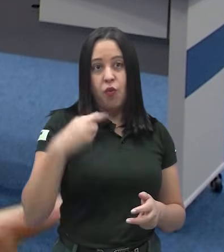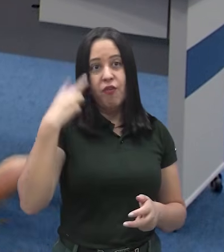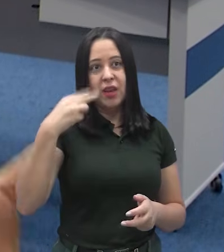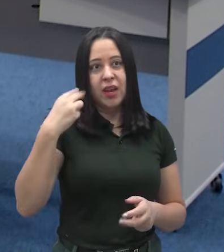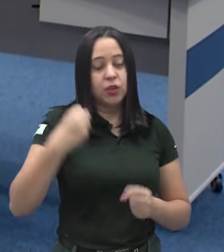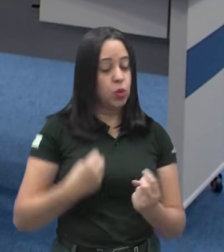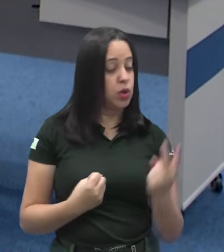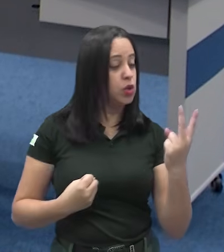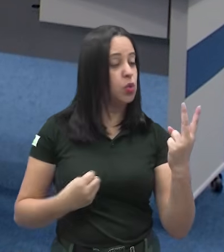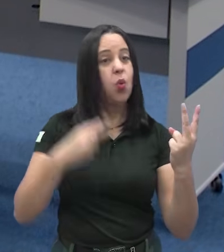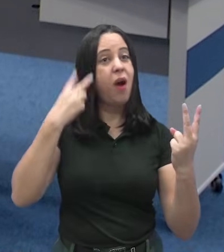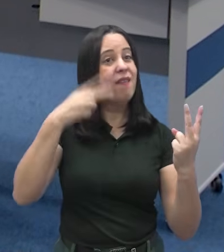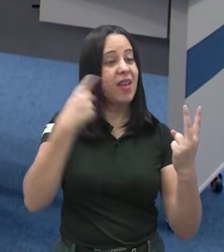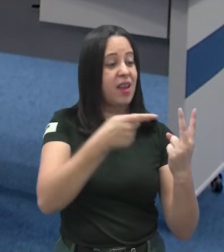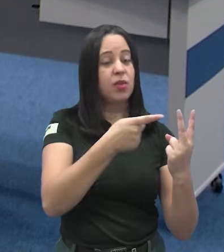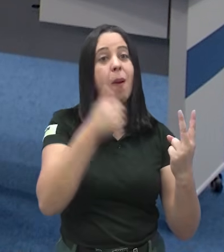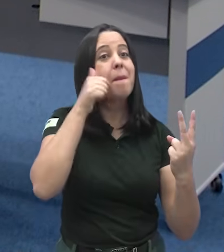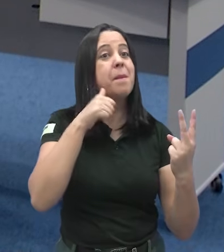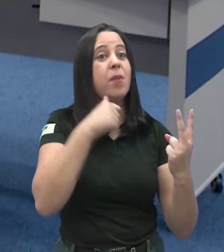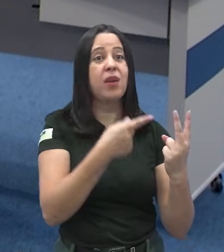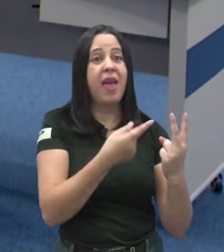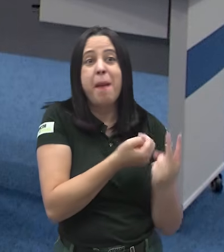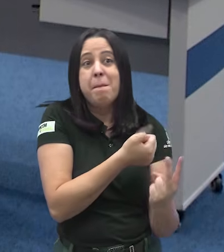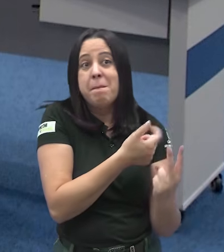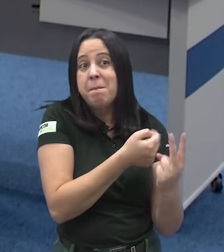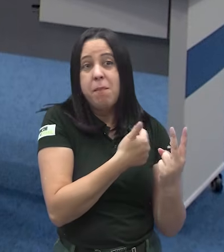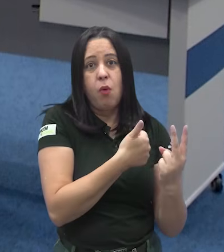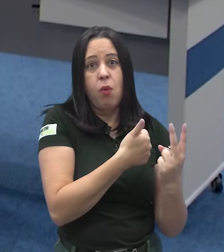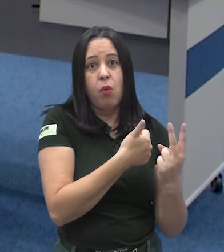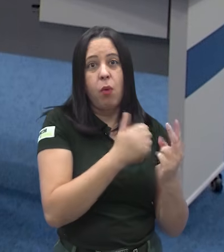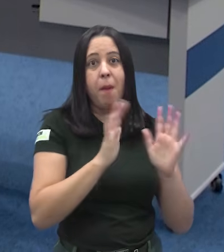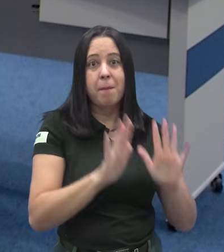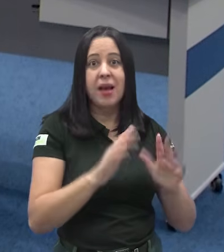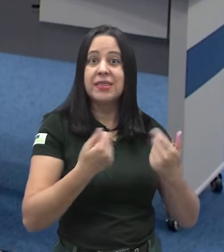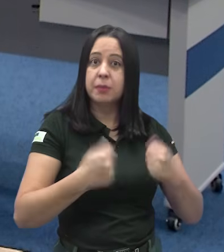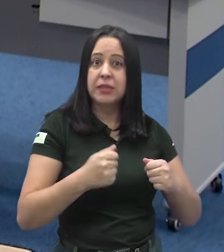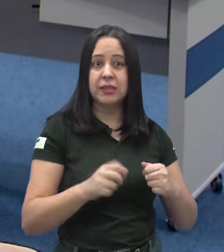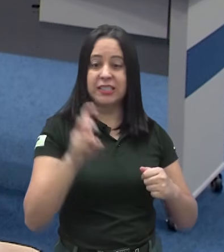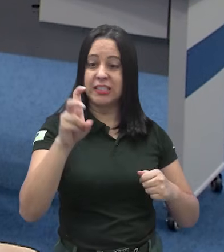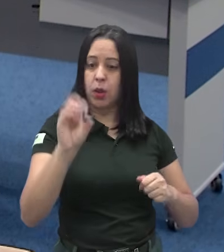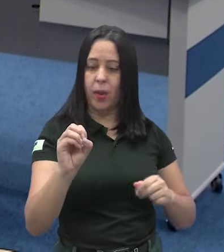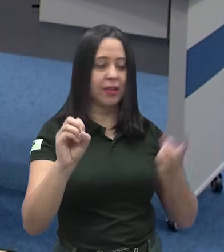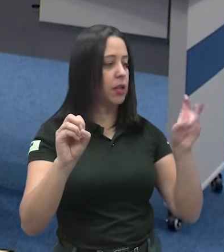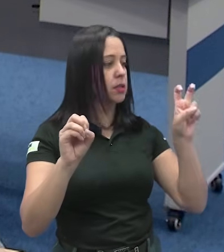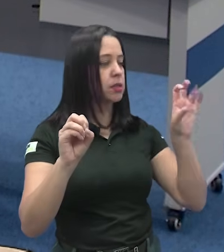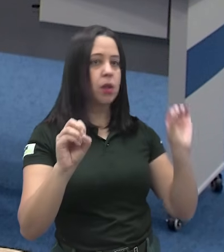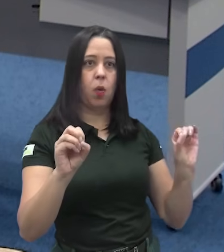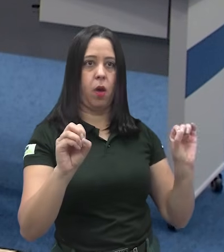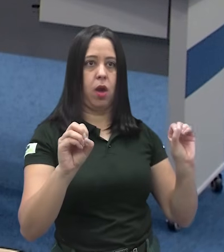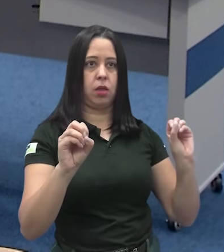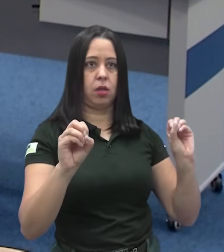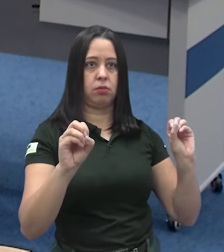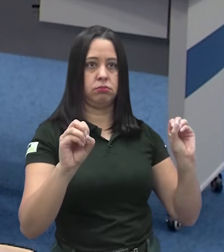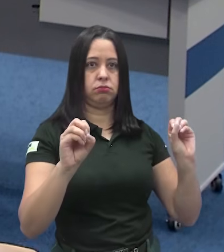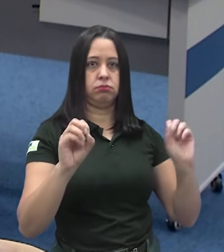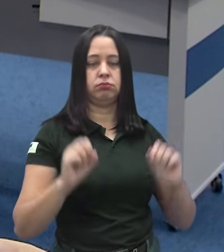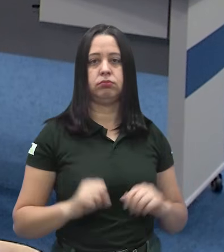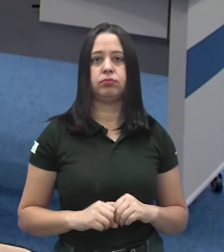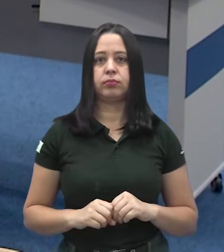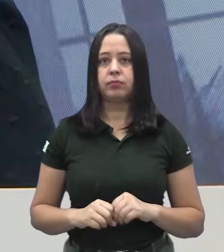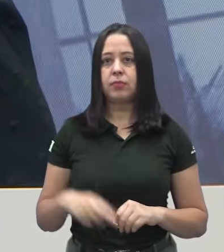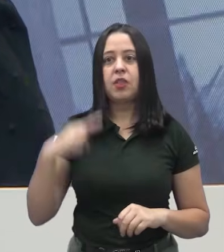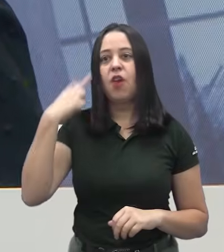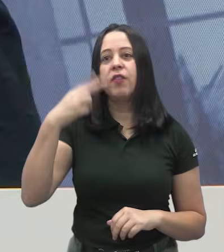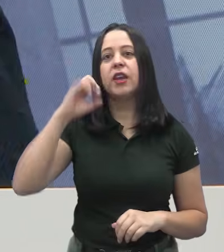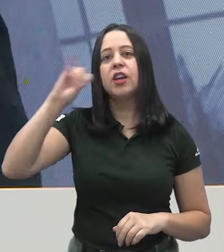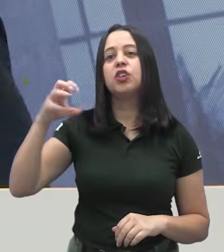somos 21 vereadores, 2 vereadoras, é muito pouco. O ideal é que nós tivemos aqui 50% de mulheres